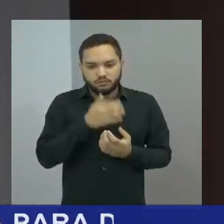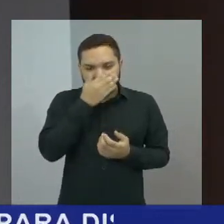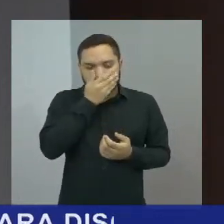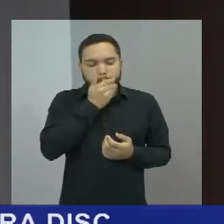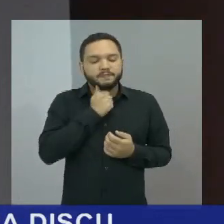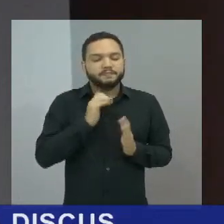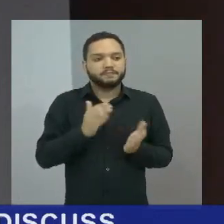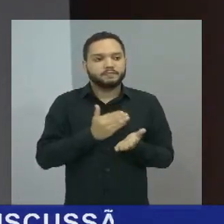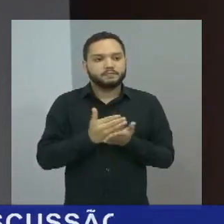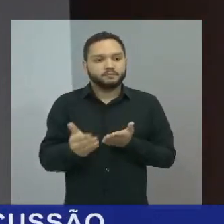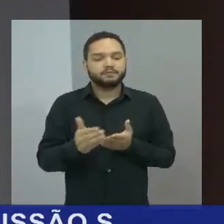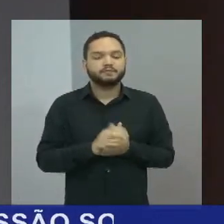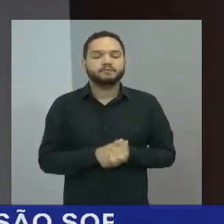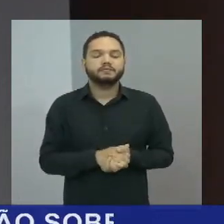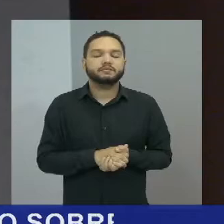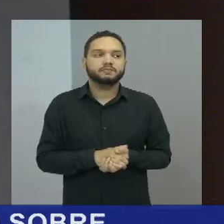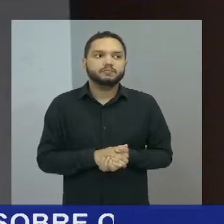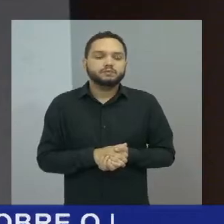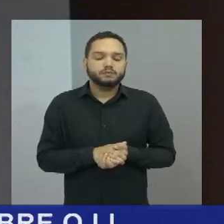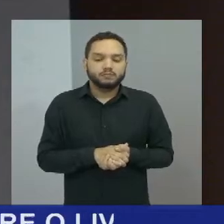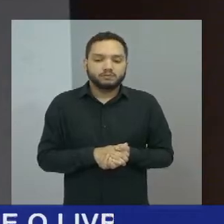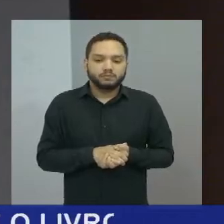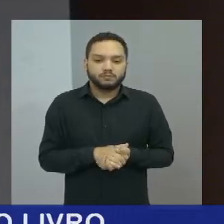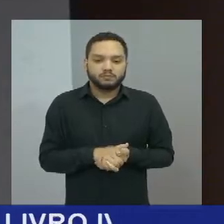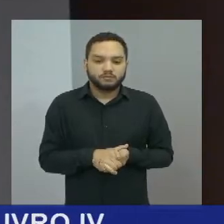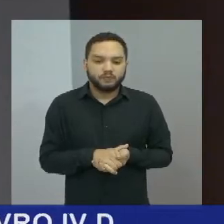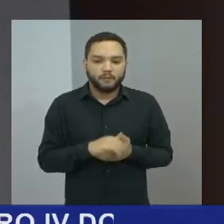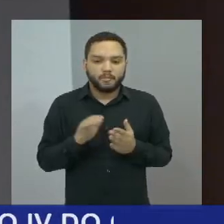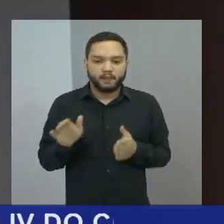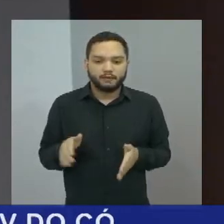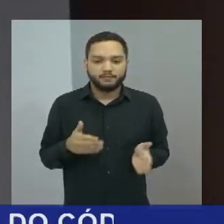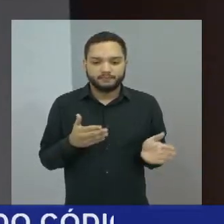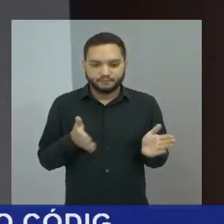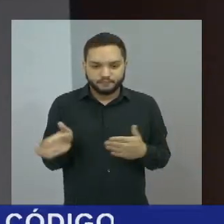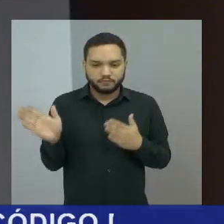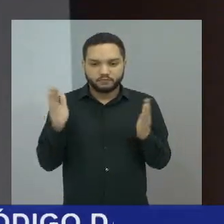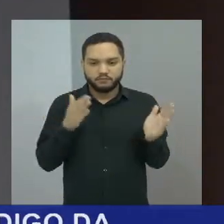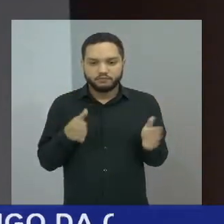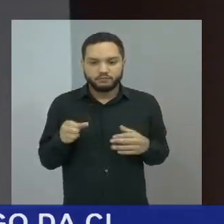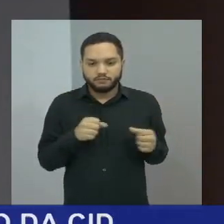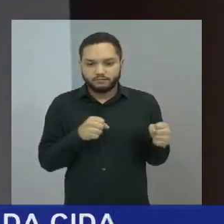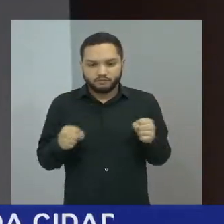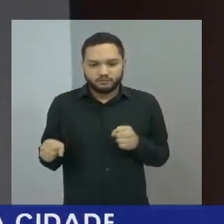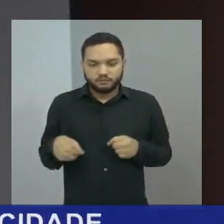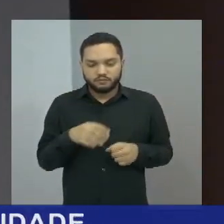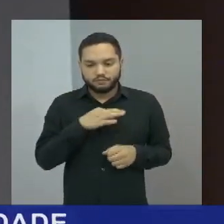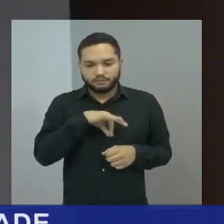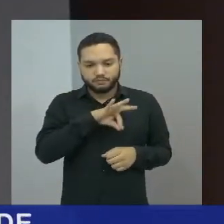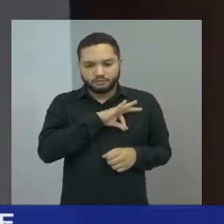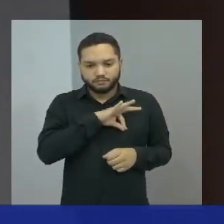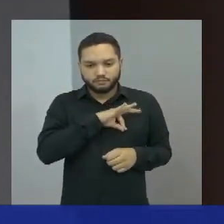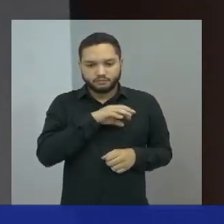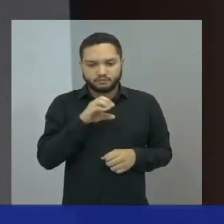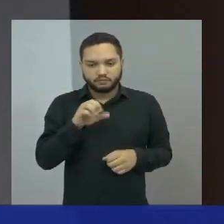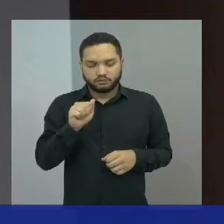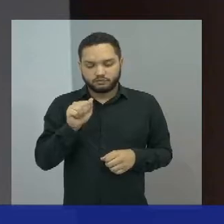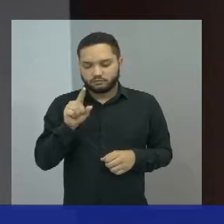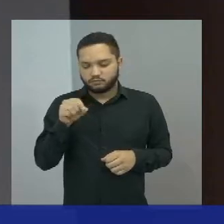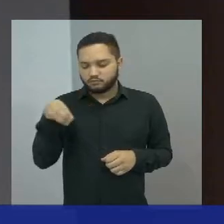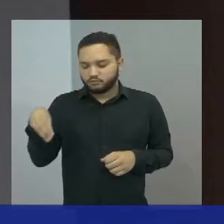pela gestão. Perfeito. Então, vamos prosseguir aqui, pode avançar. Poder de Polícia Administrativa.